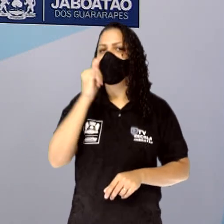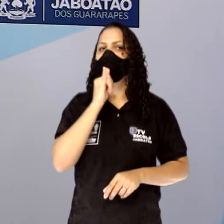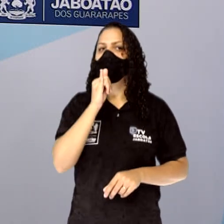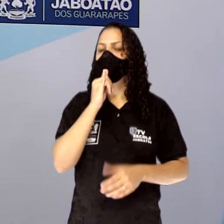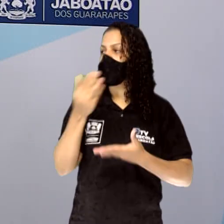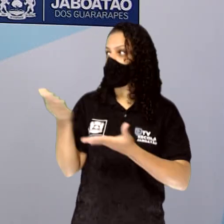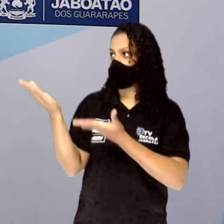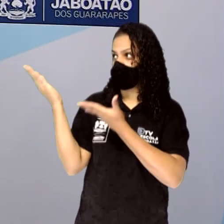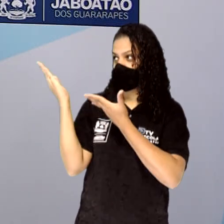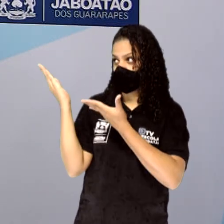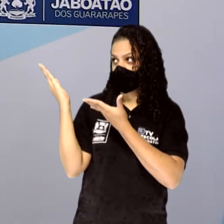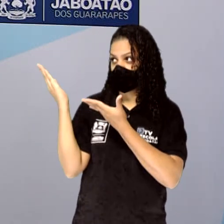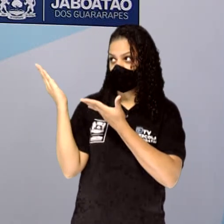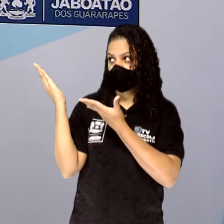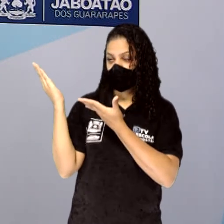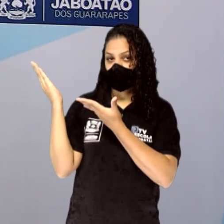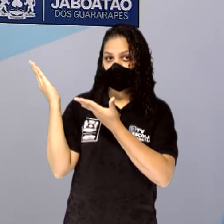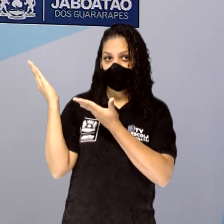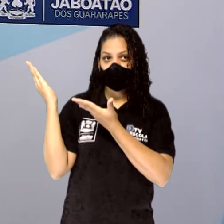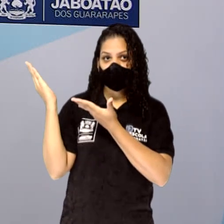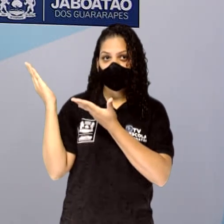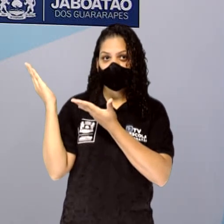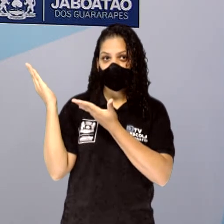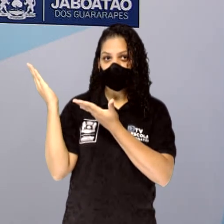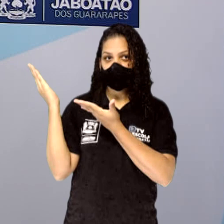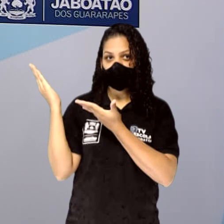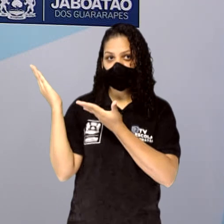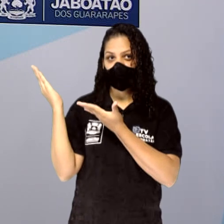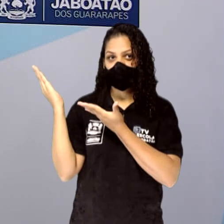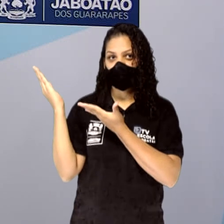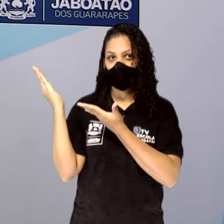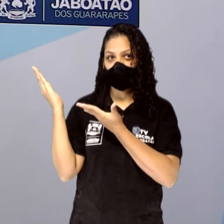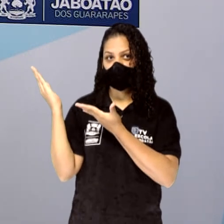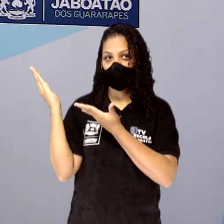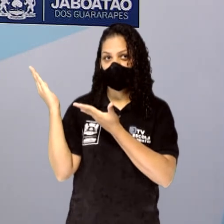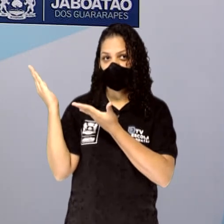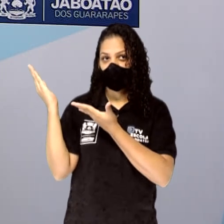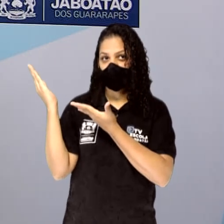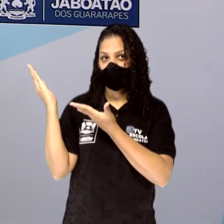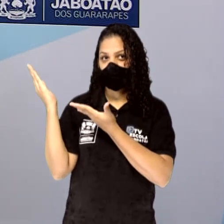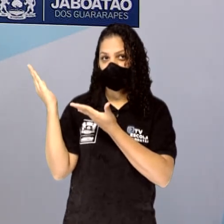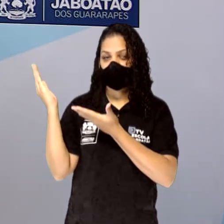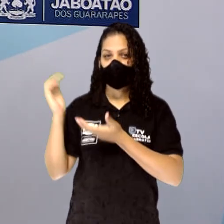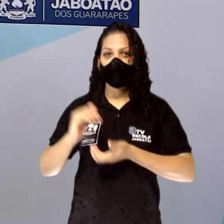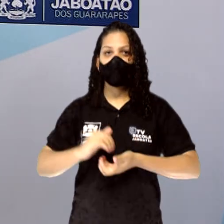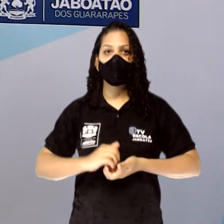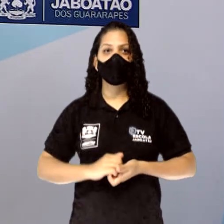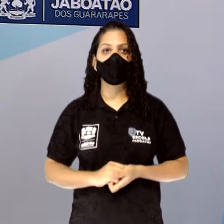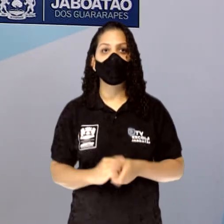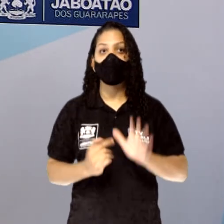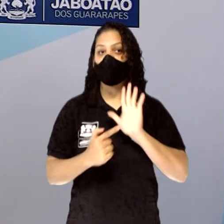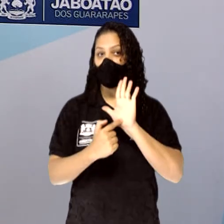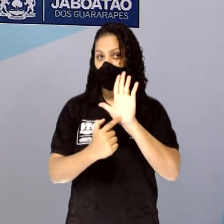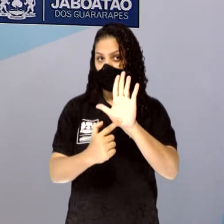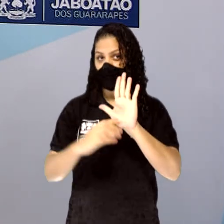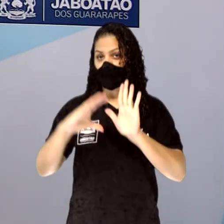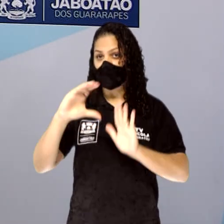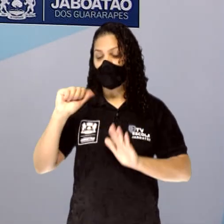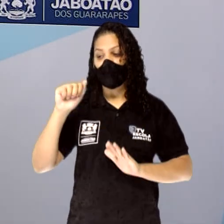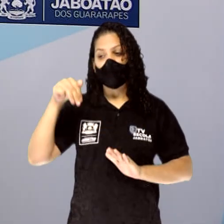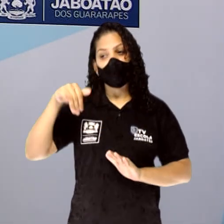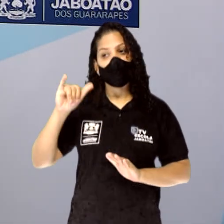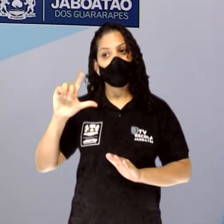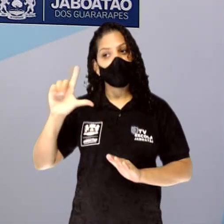Example. They are my cousins, Camila and Alejandra. They are